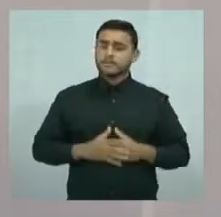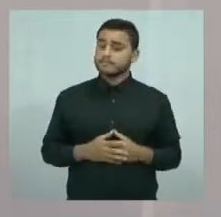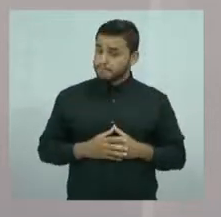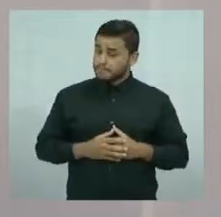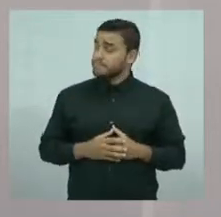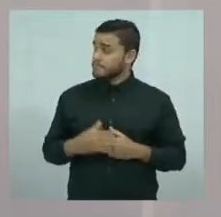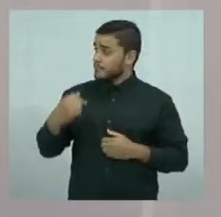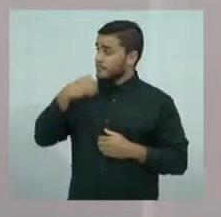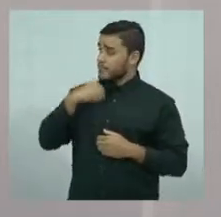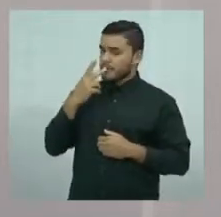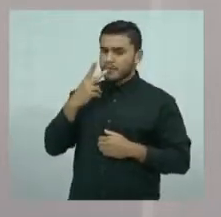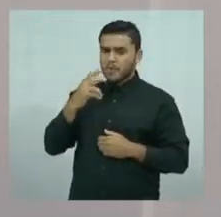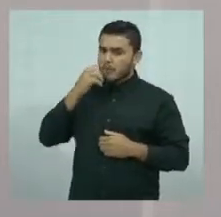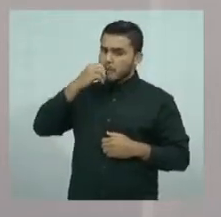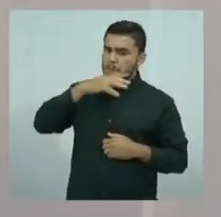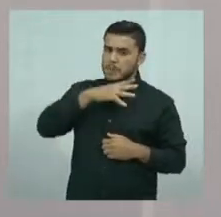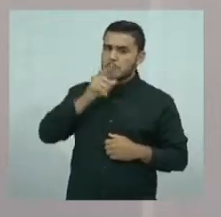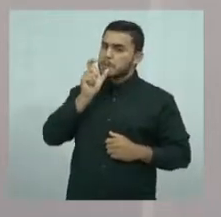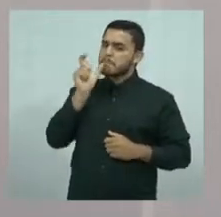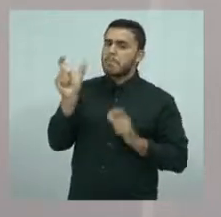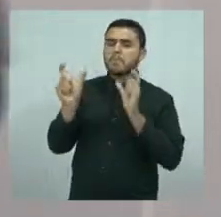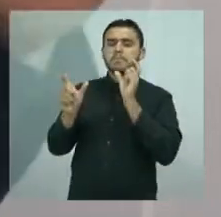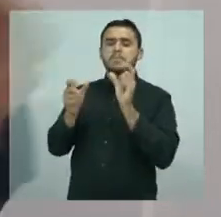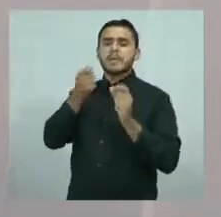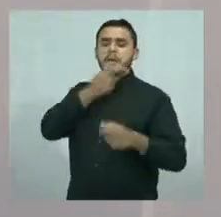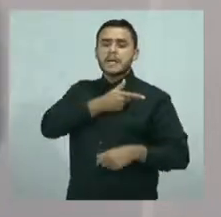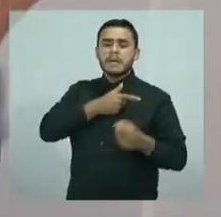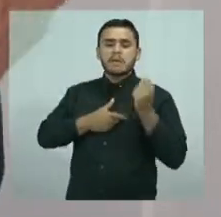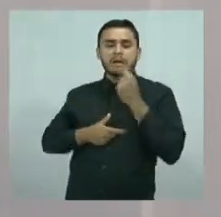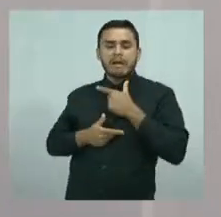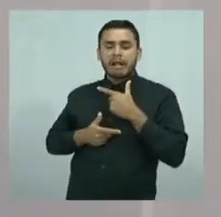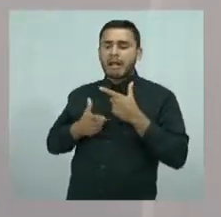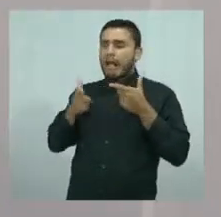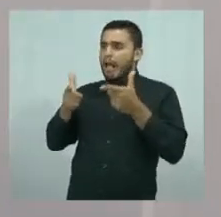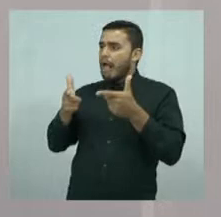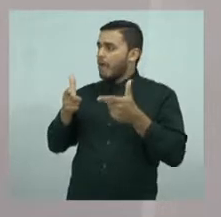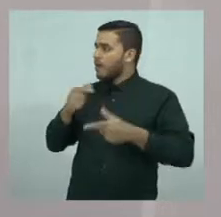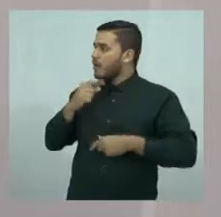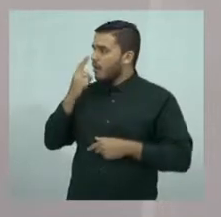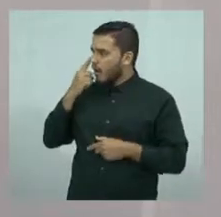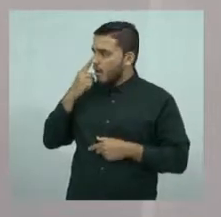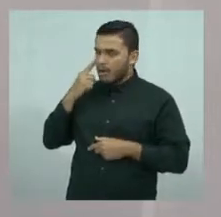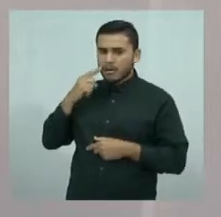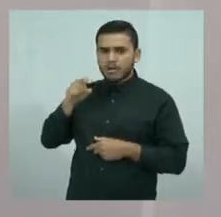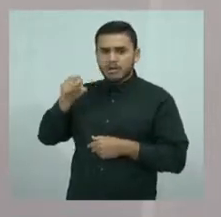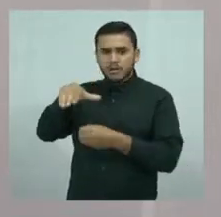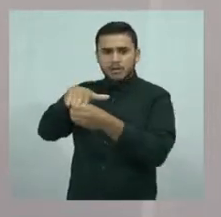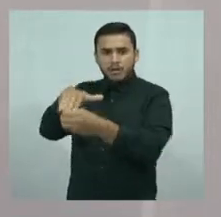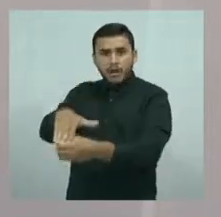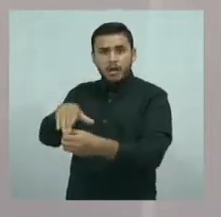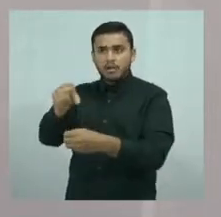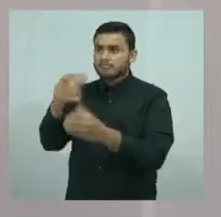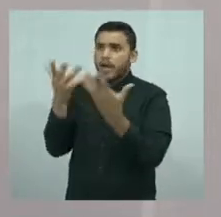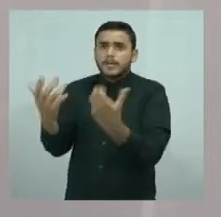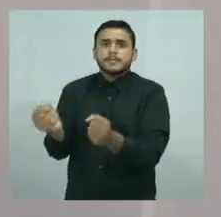que a minha intolerância não pode se dar o luxo de passar desapercebido quando eu, com